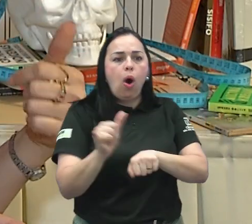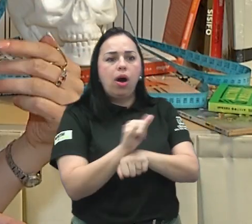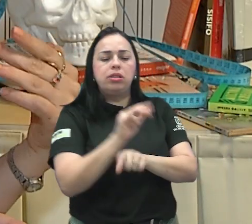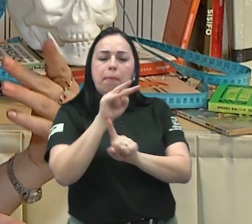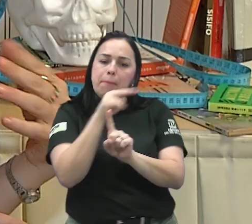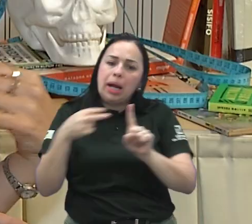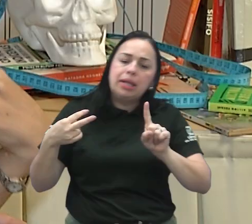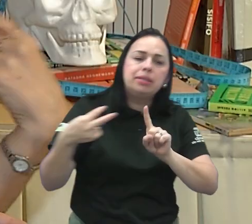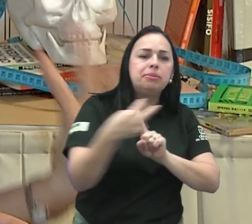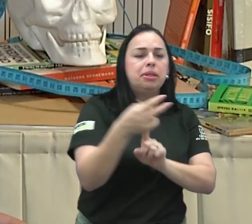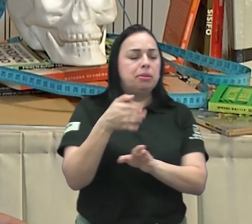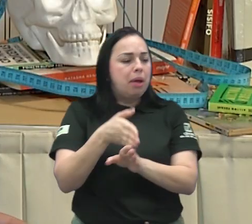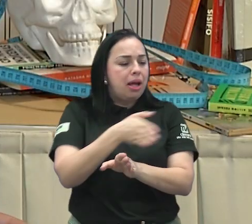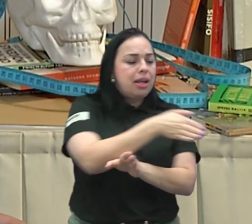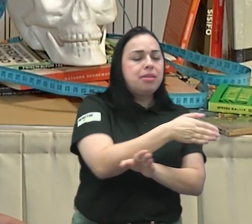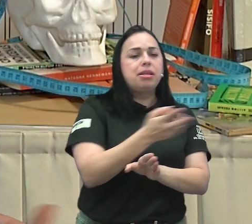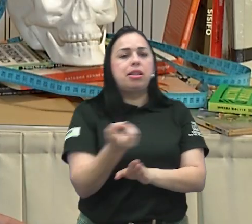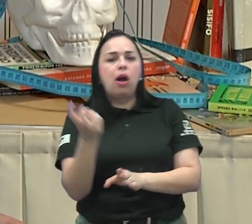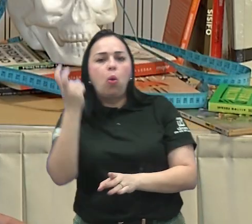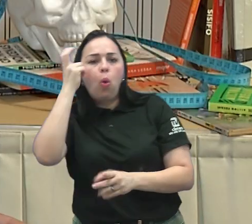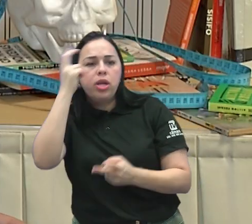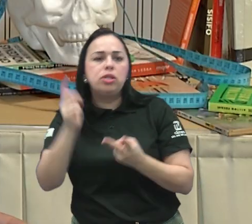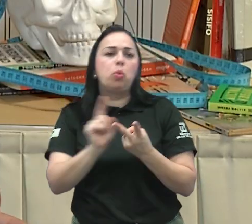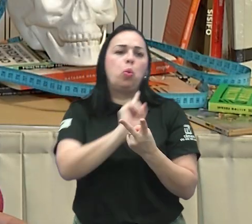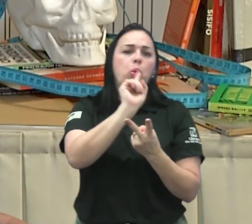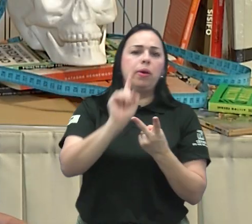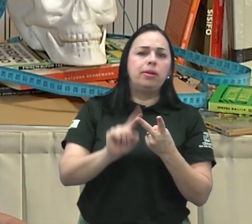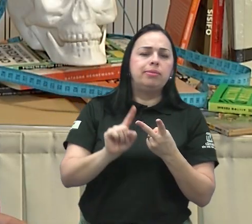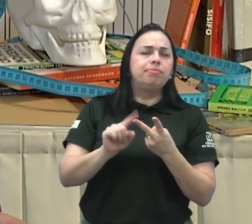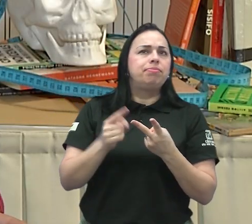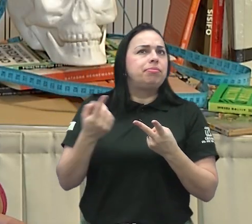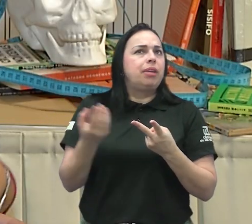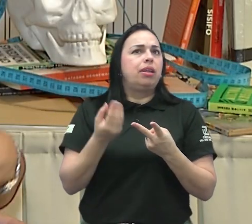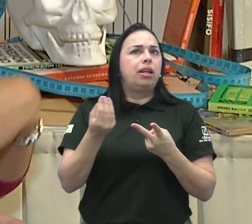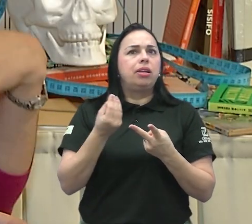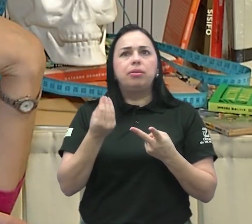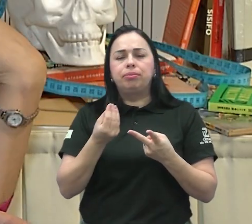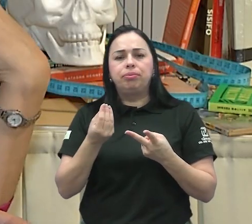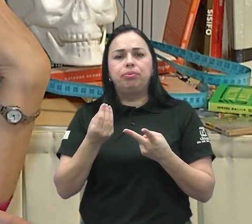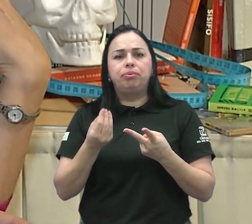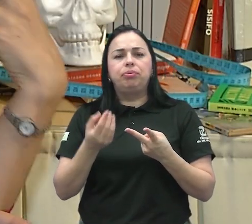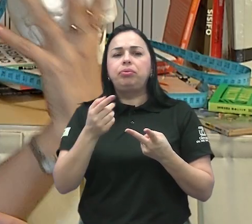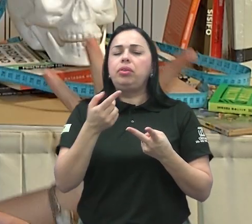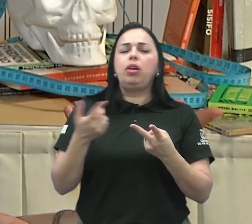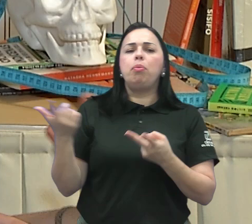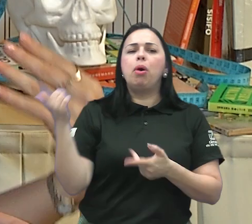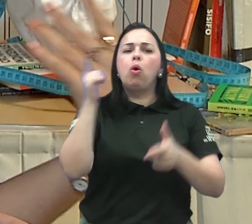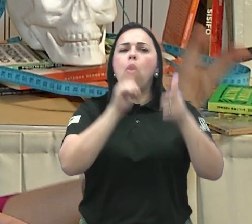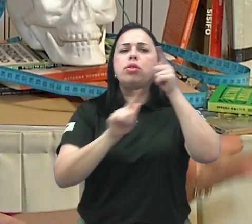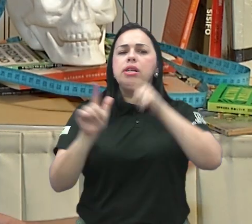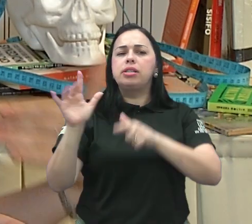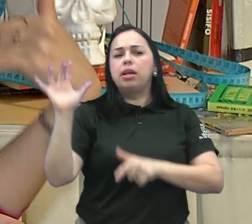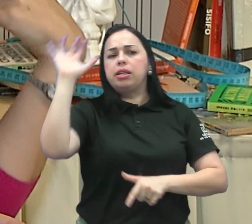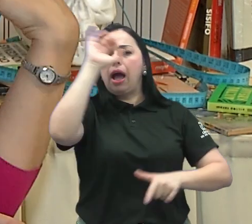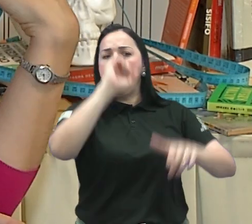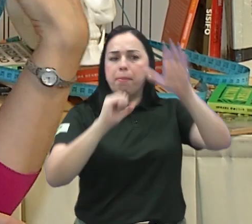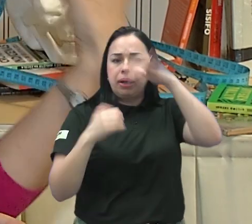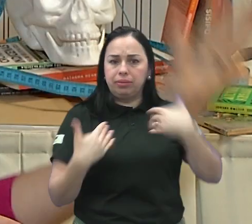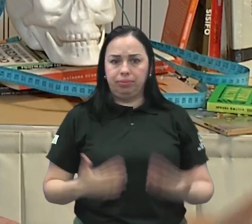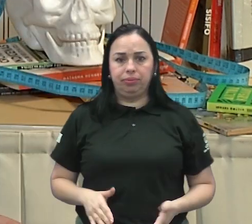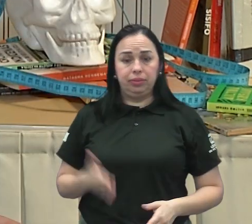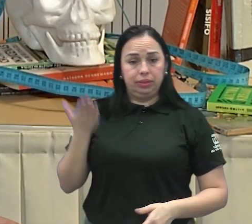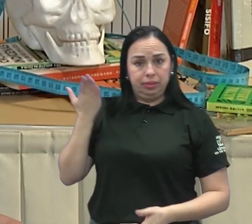humanidade, né? Então, a gente tem outras formas de ver a humanidade, de pensar em cultura, de pensar como a gente vai lidar com o poder, como a